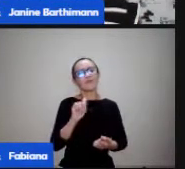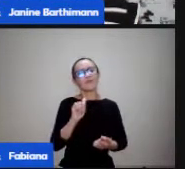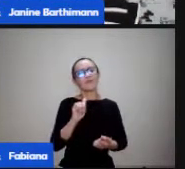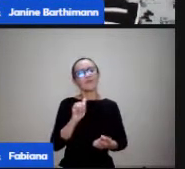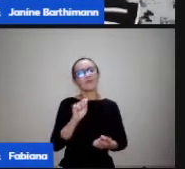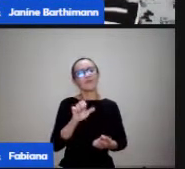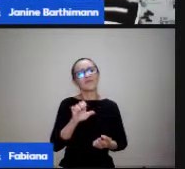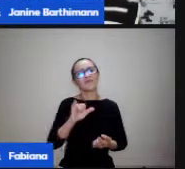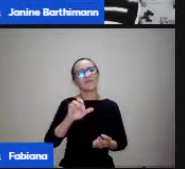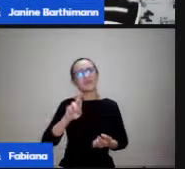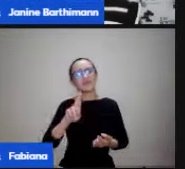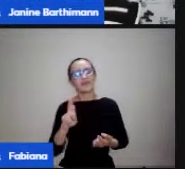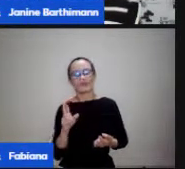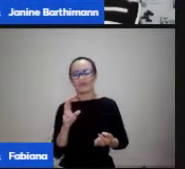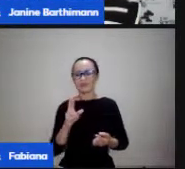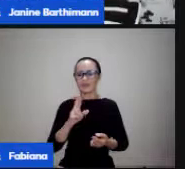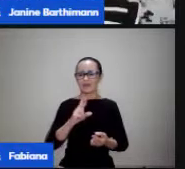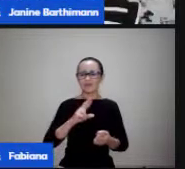somos